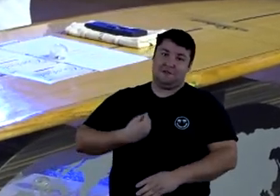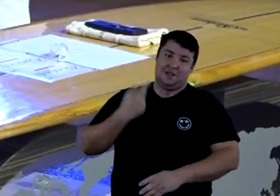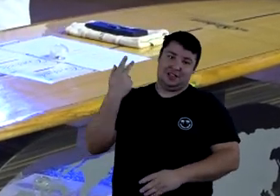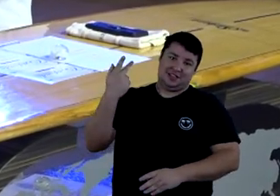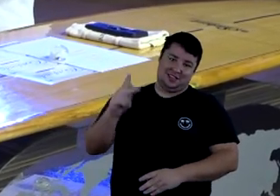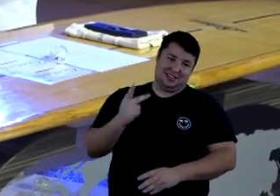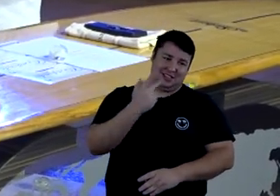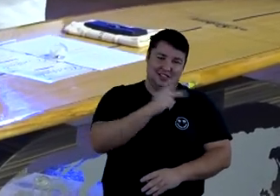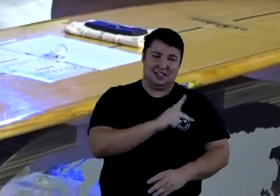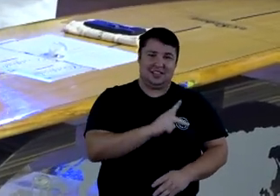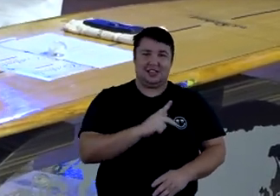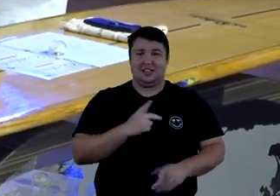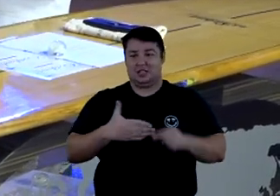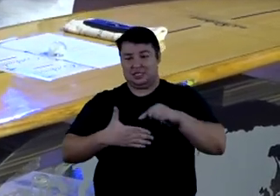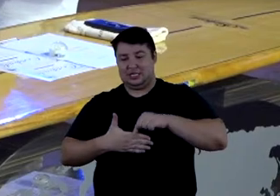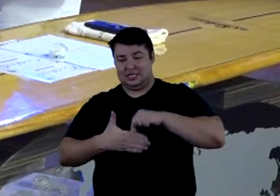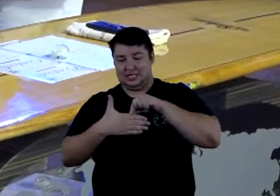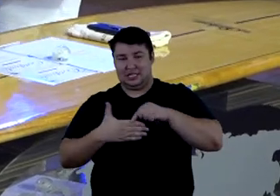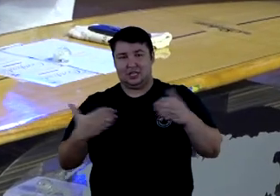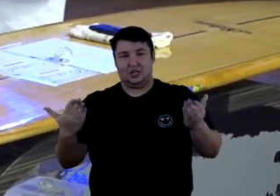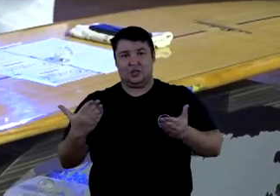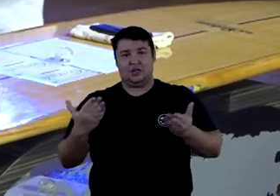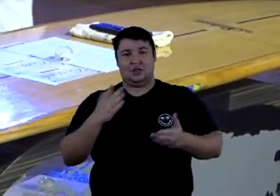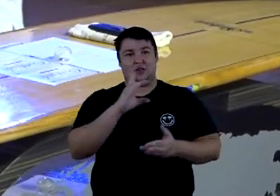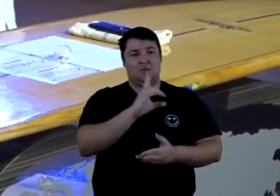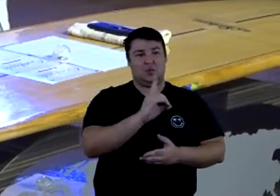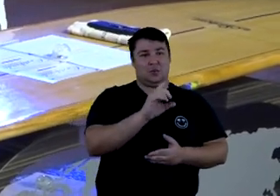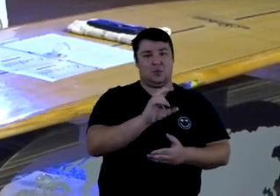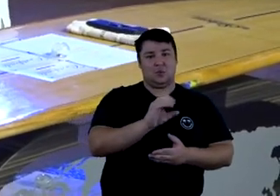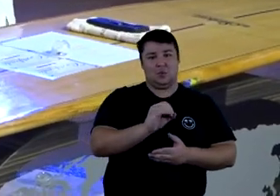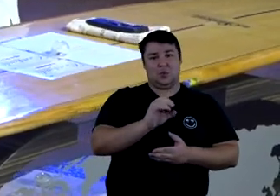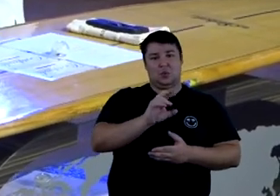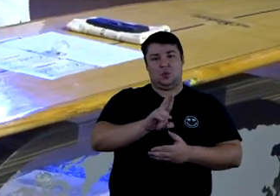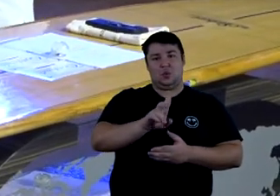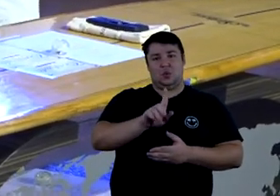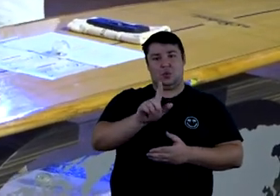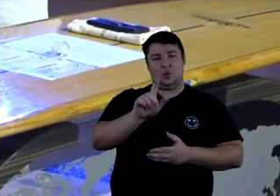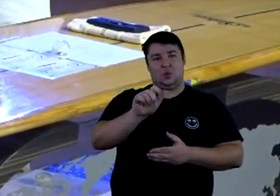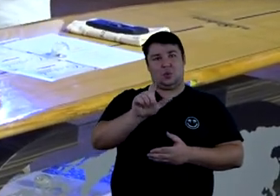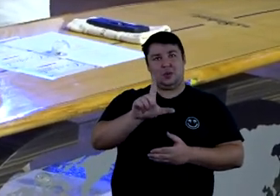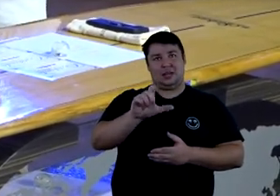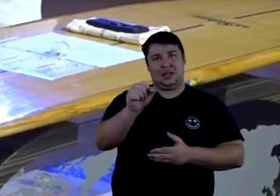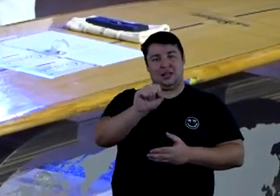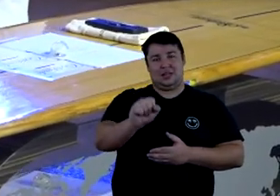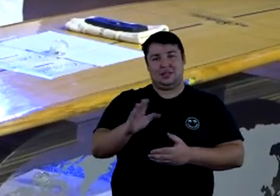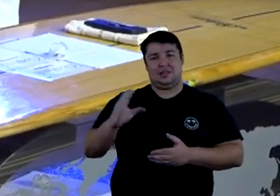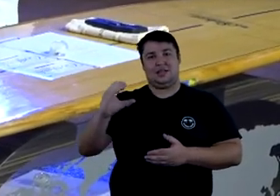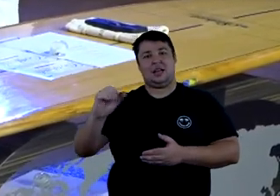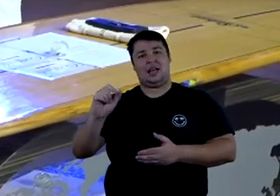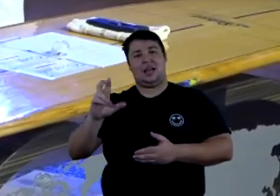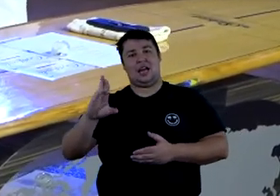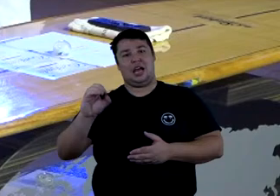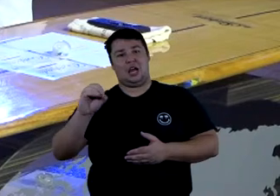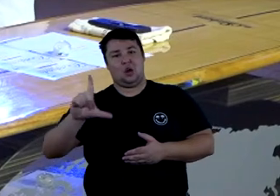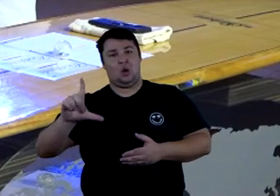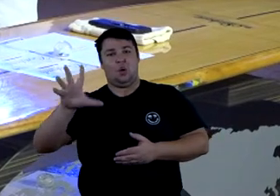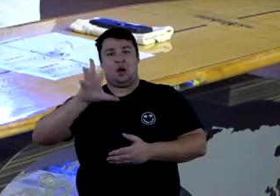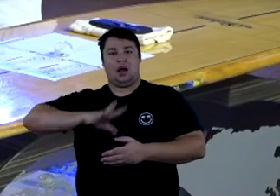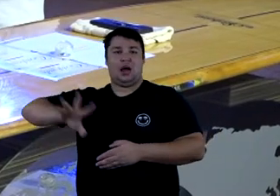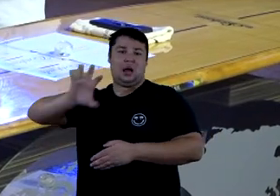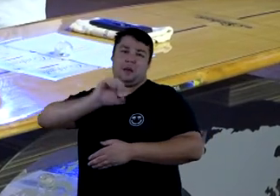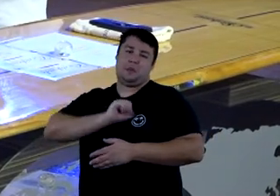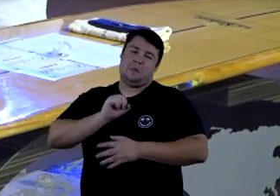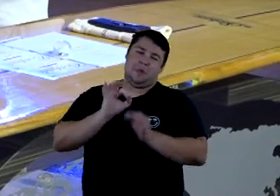Aos nossos líderes atuais, o Douglas e a Carol, quanto amor, quanta humildade para